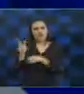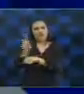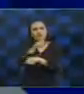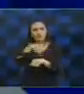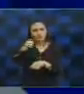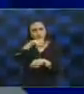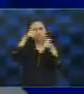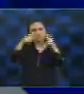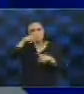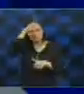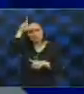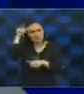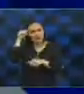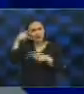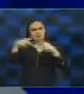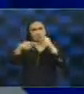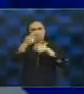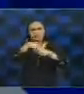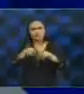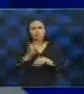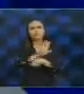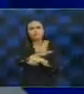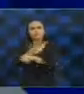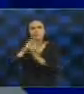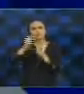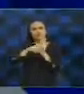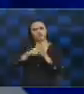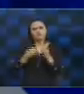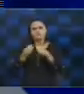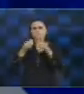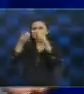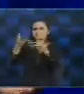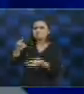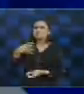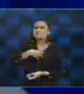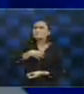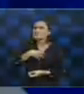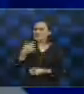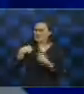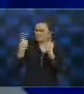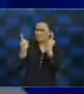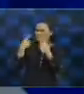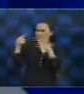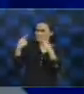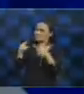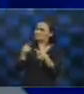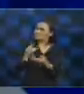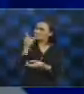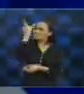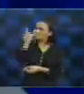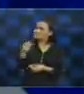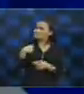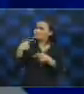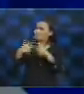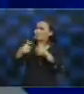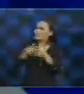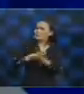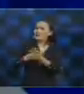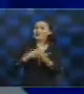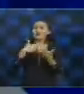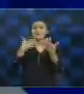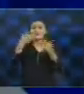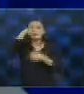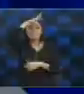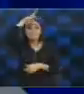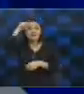de Deus e do povo, eu daria com o maior prazer, com a maior humildade. Porque eu também não tenho nada contra ele, nada, absolutamente nada. Eu tenho a favor de Manaus, a favor da